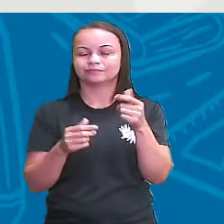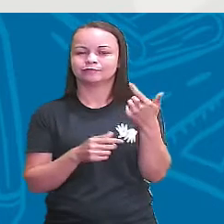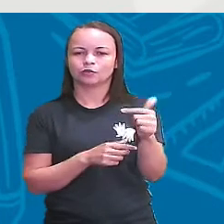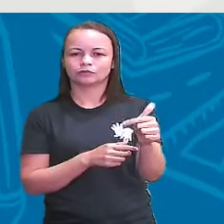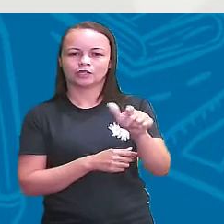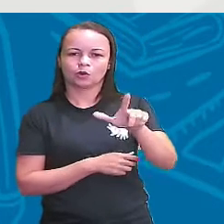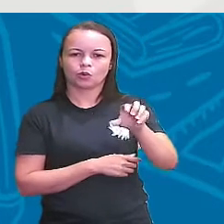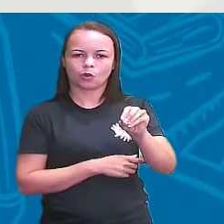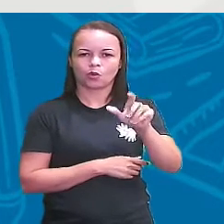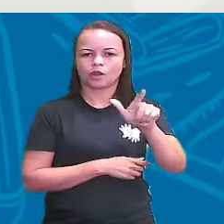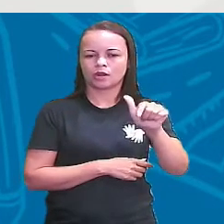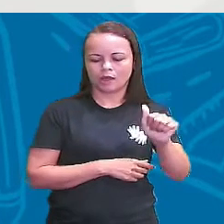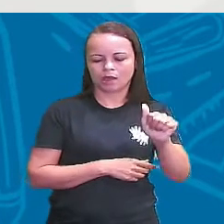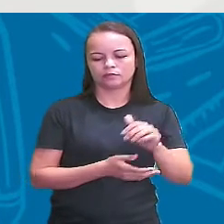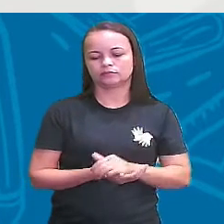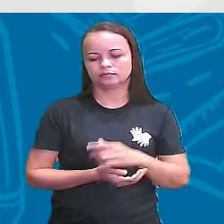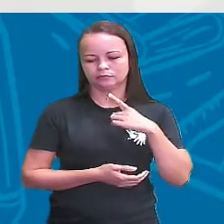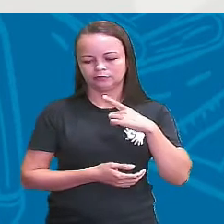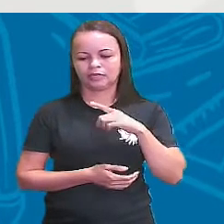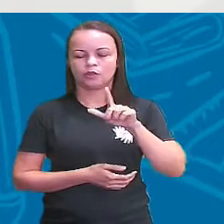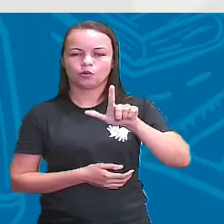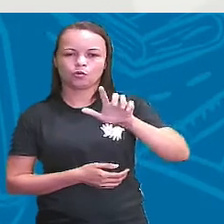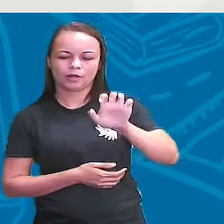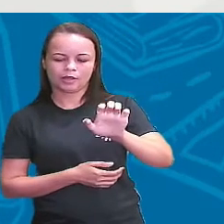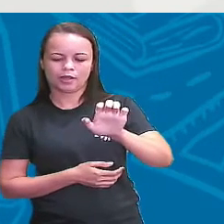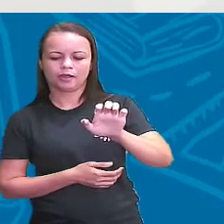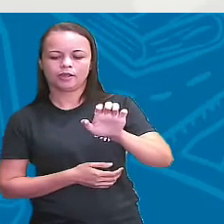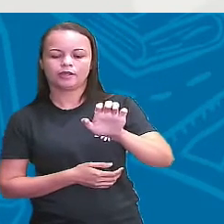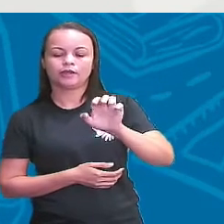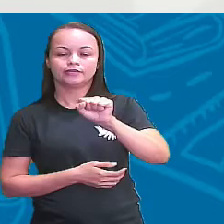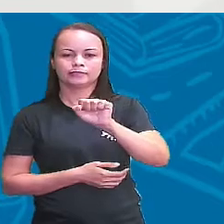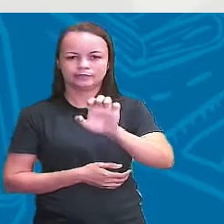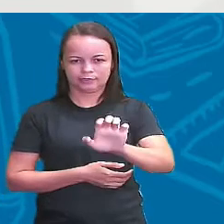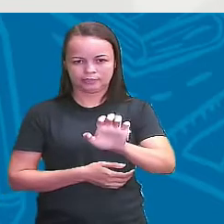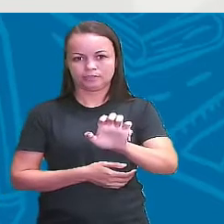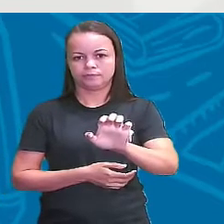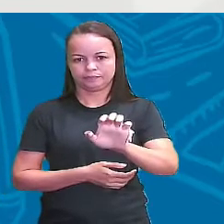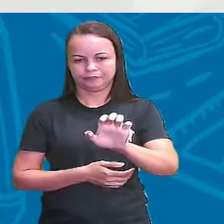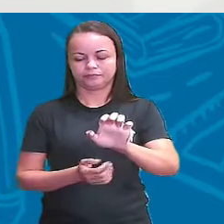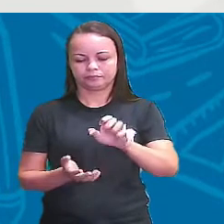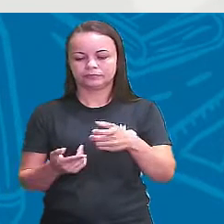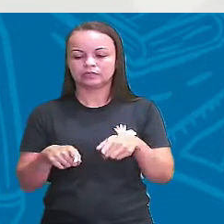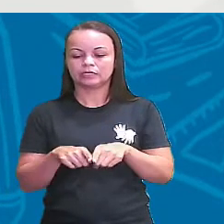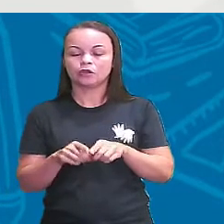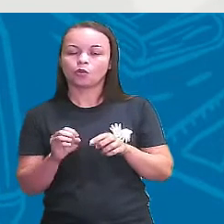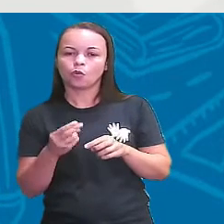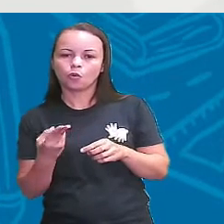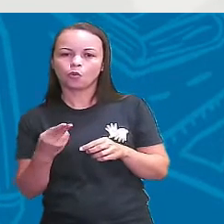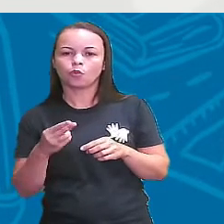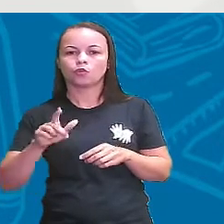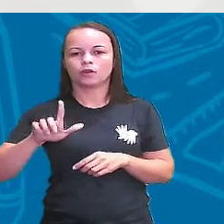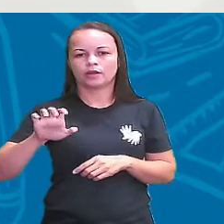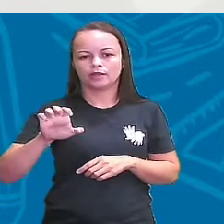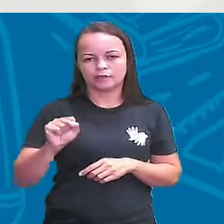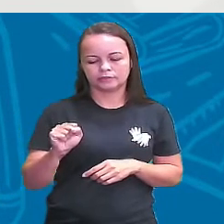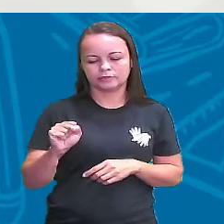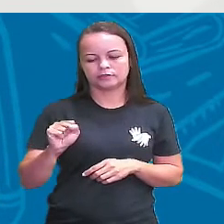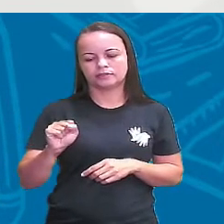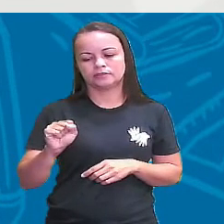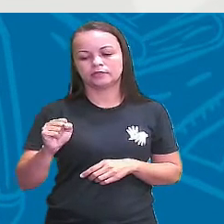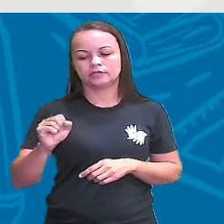e lá. Eu tenho le e si no singular ou les e